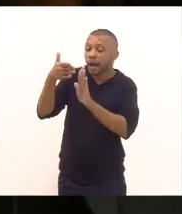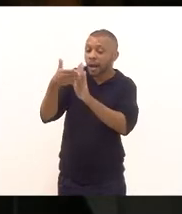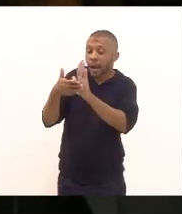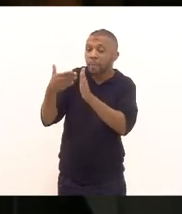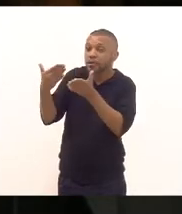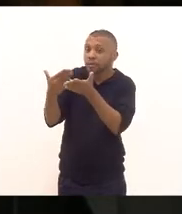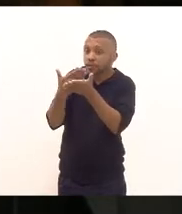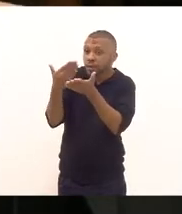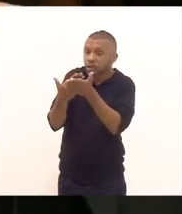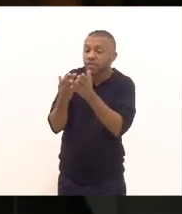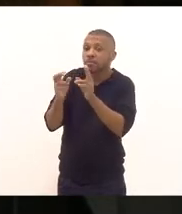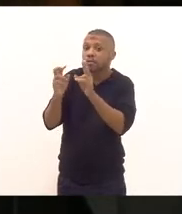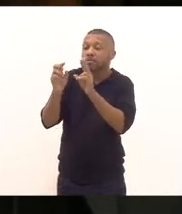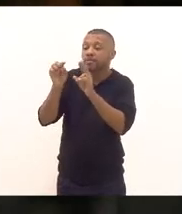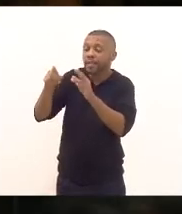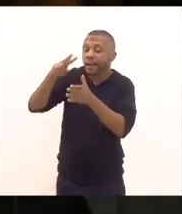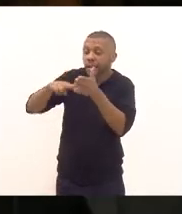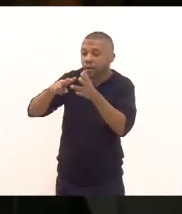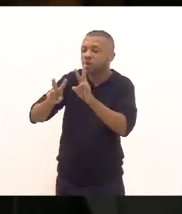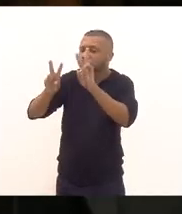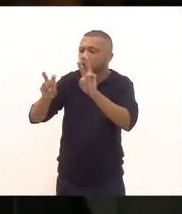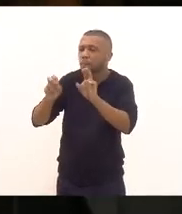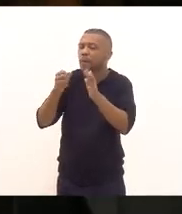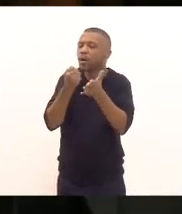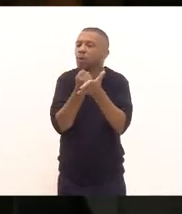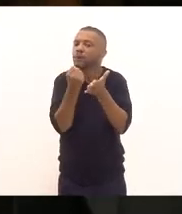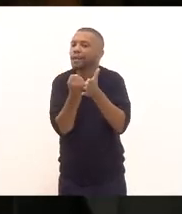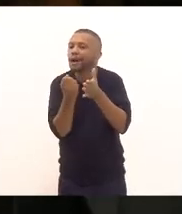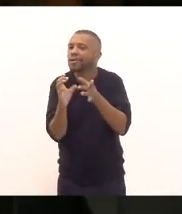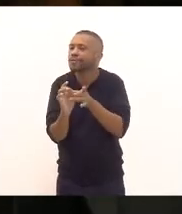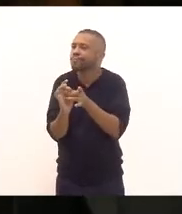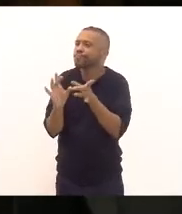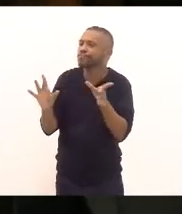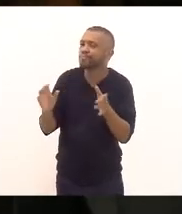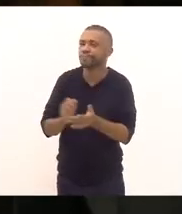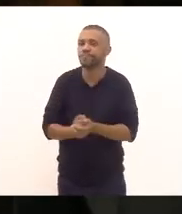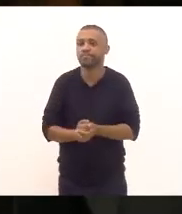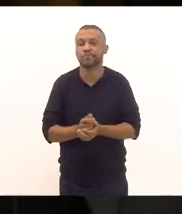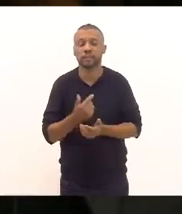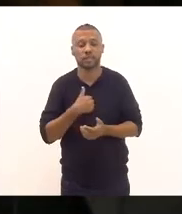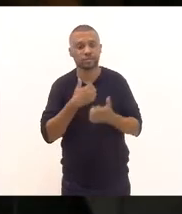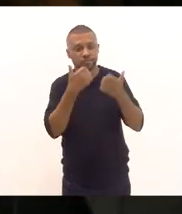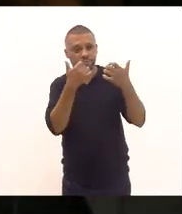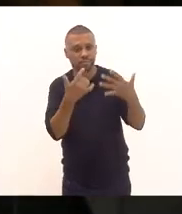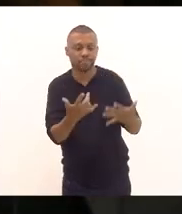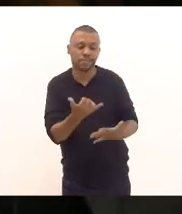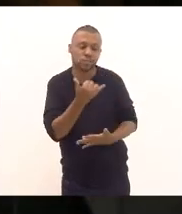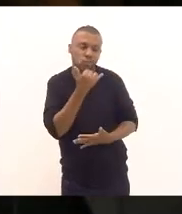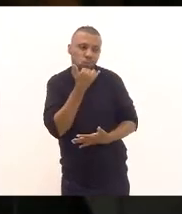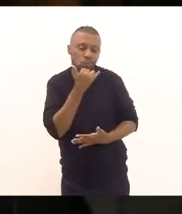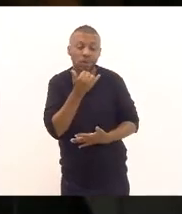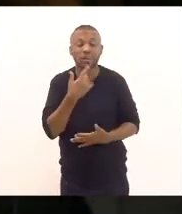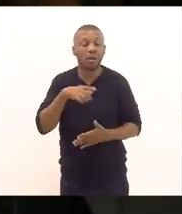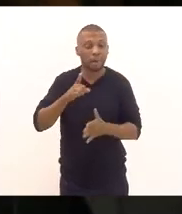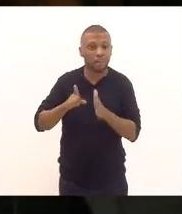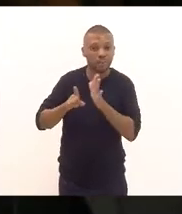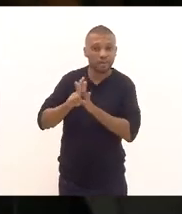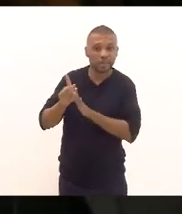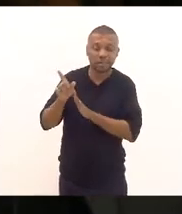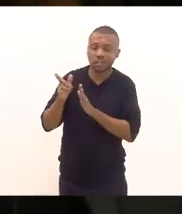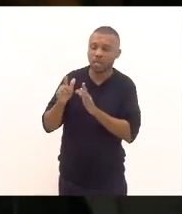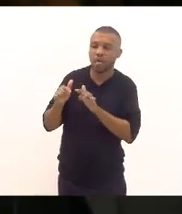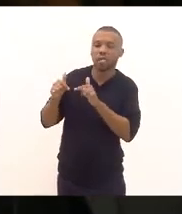sobre concessões e ele disse que eu tinha feito a ele uma